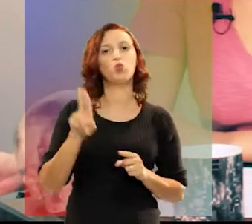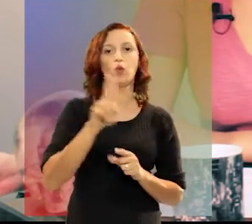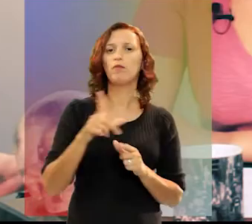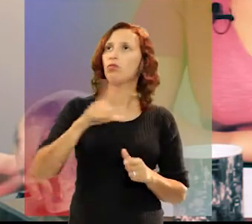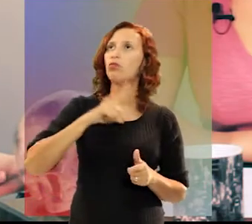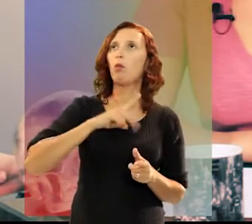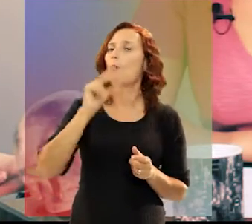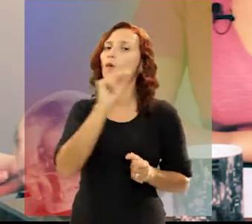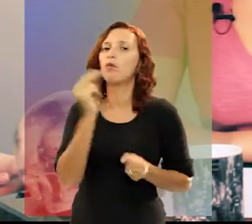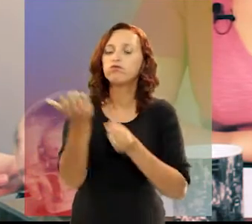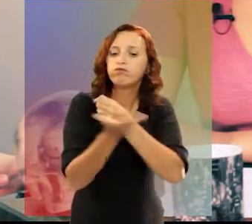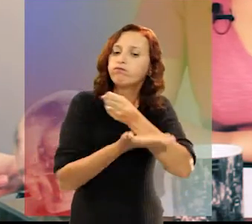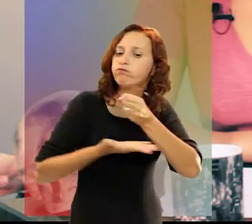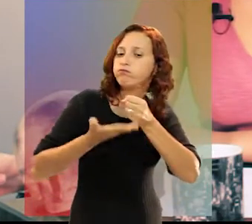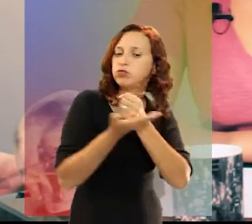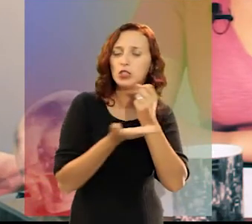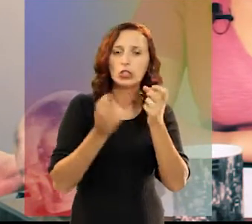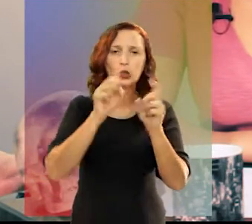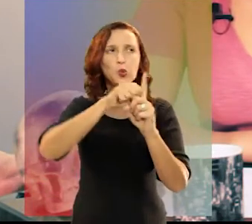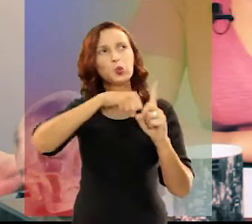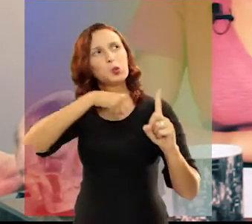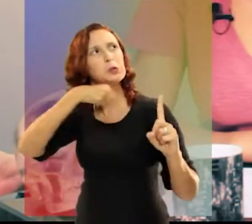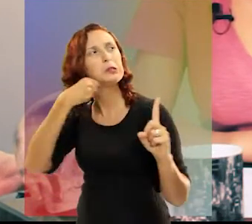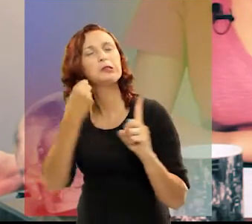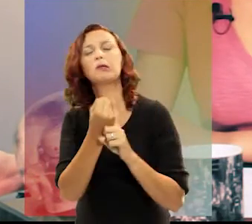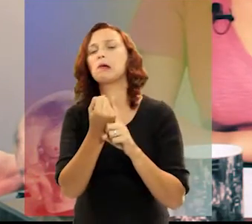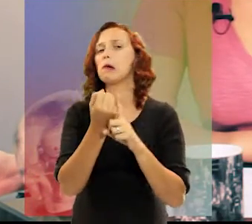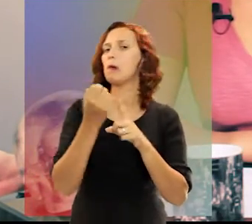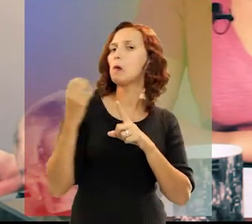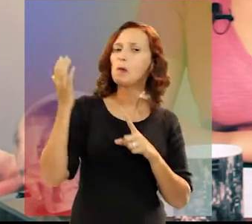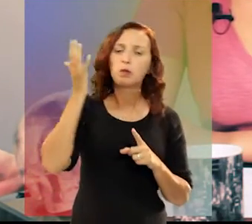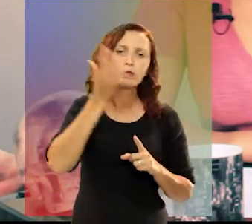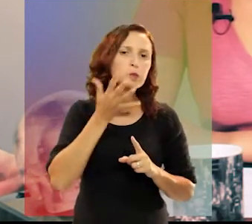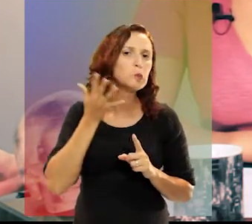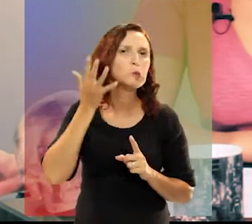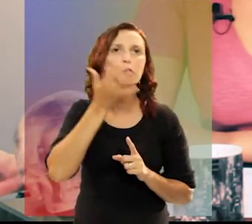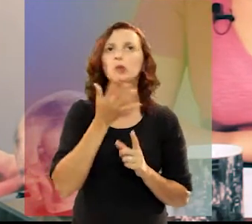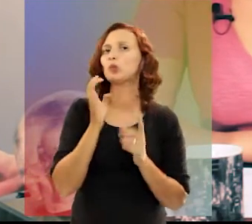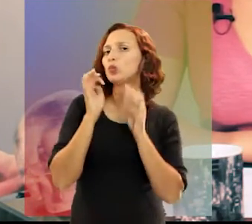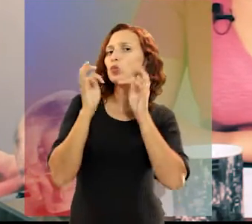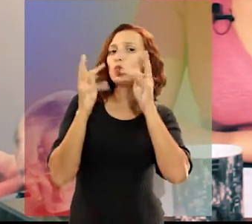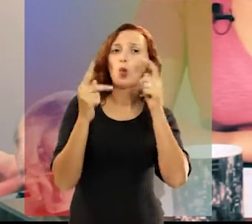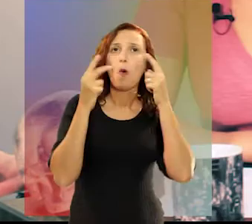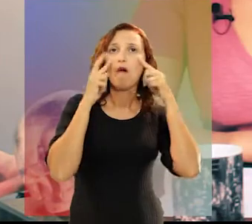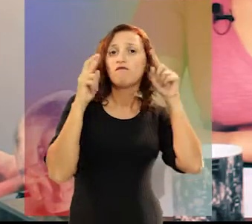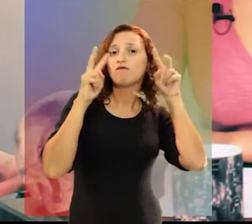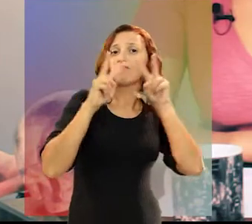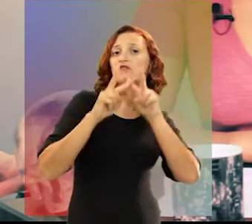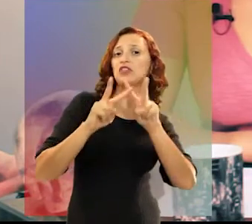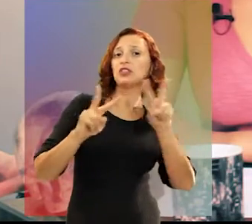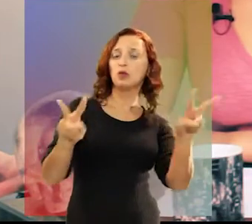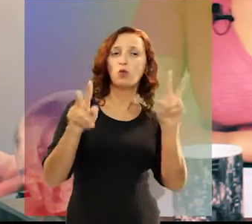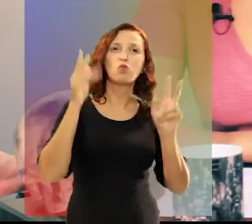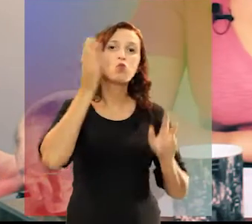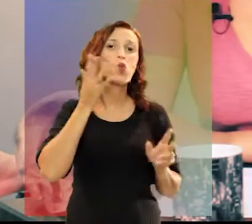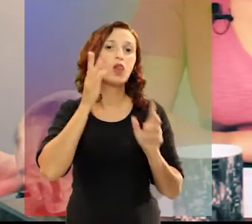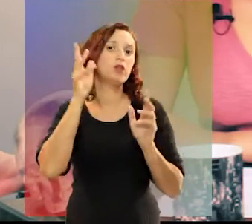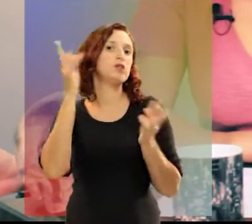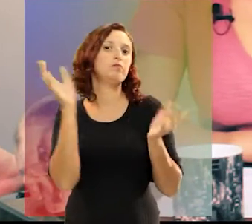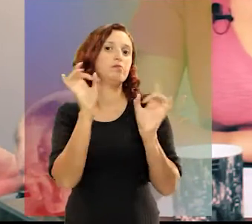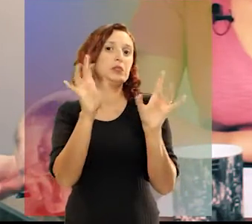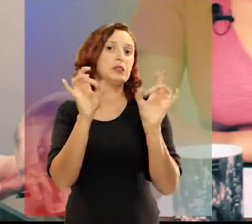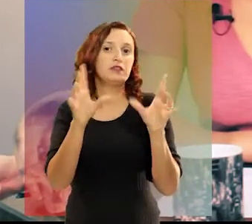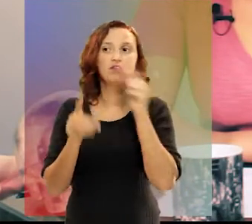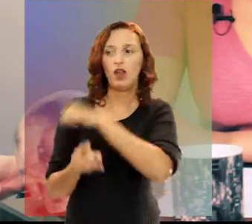e que tem essa abordagem um pouco mais social, política, de uma perspectiva política muito específica que eles